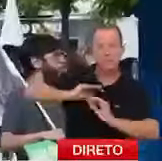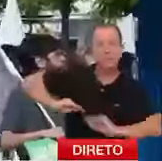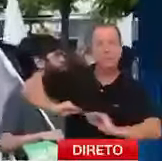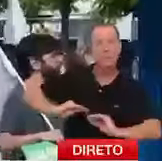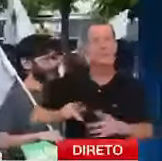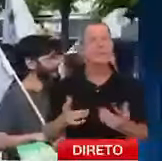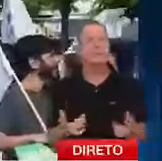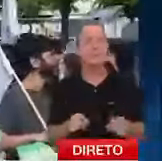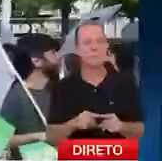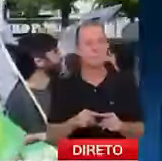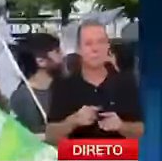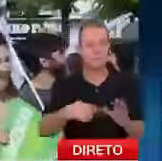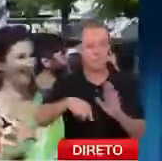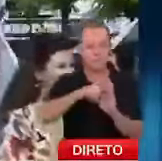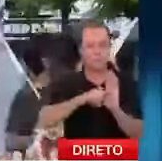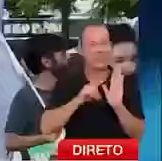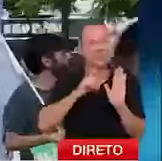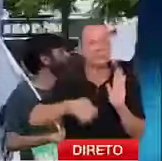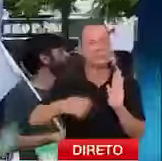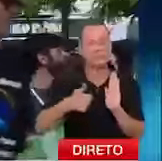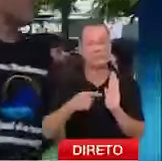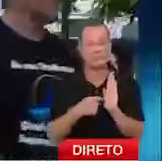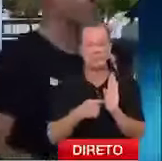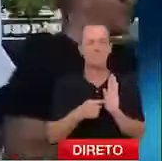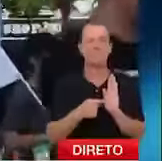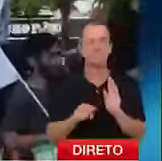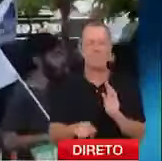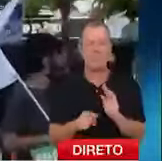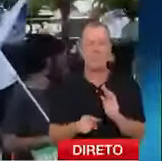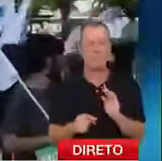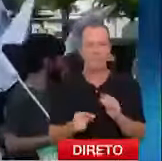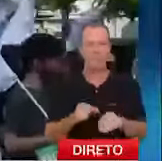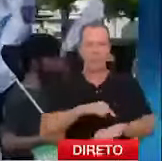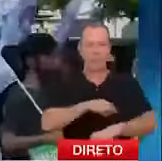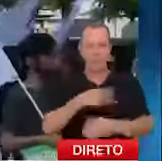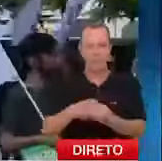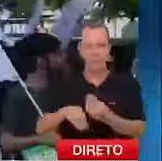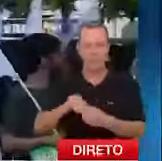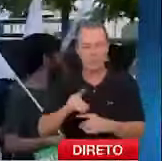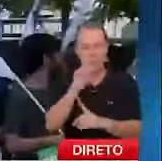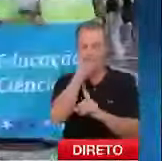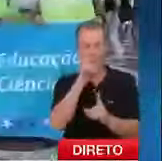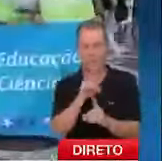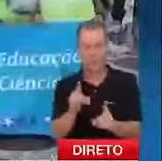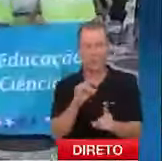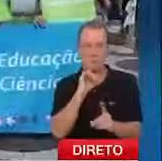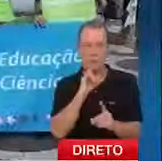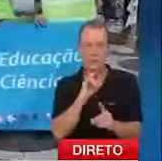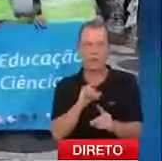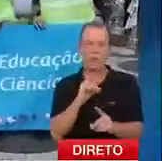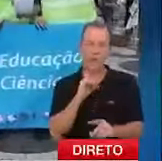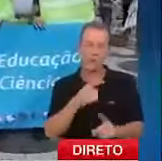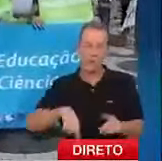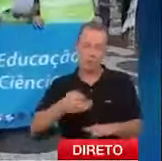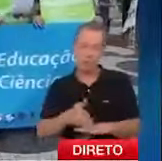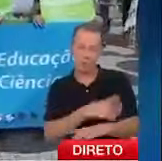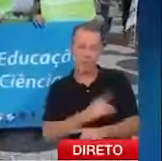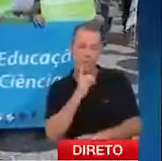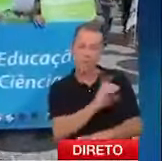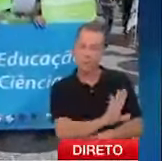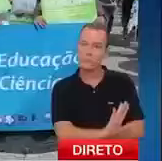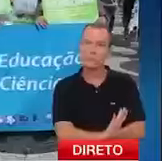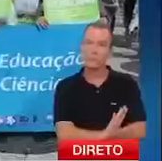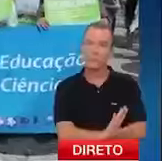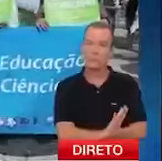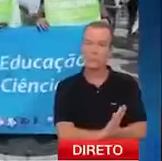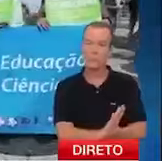medidas indicadas seria então aumentar o número de horas extra que os professores poderiam ter e nós também alertamos na altura que será aqui